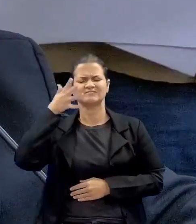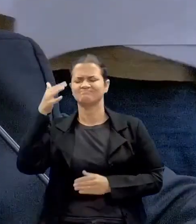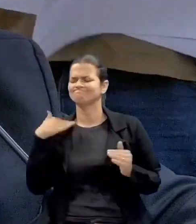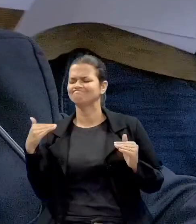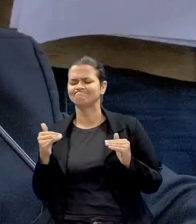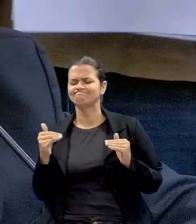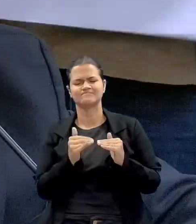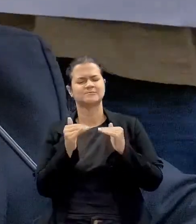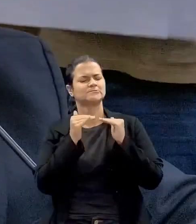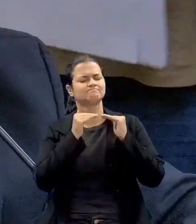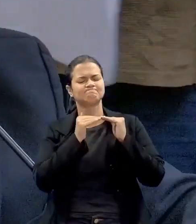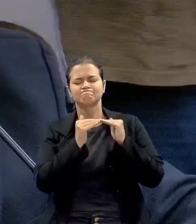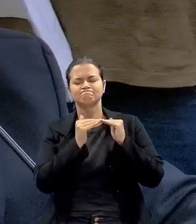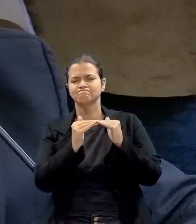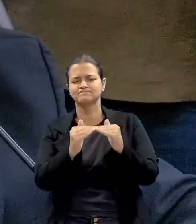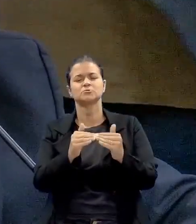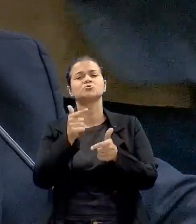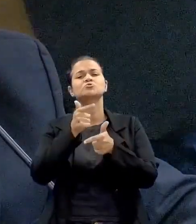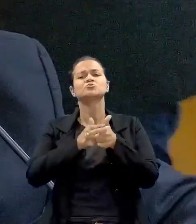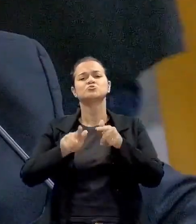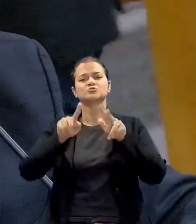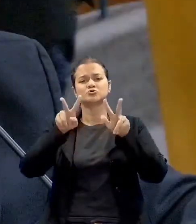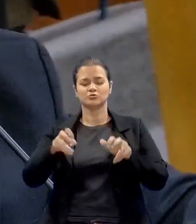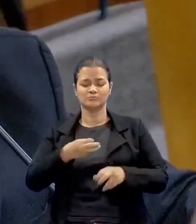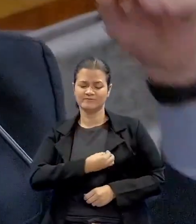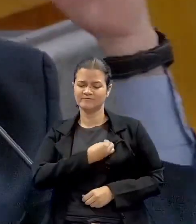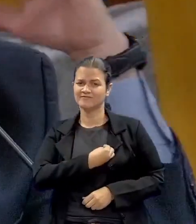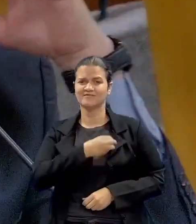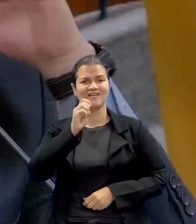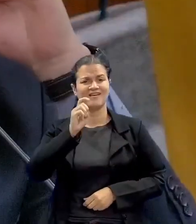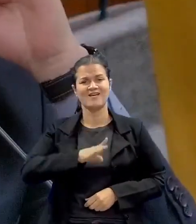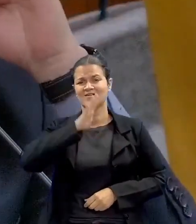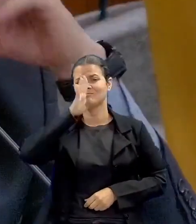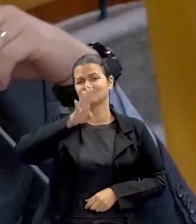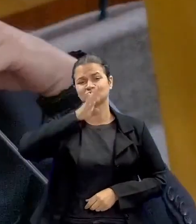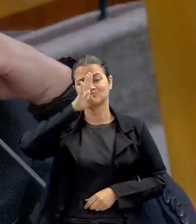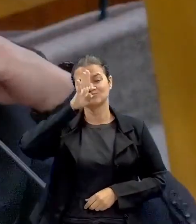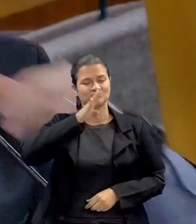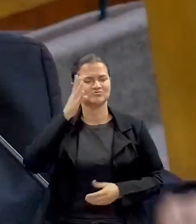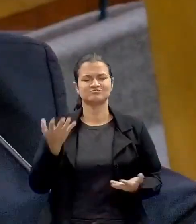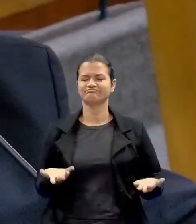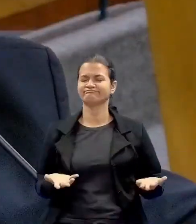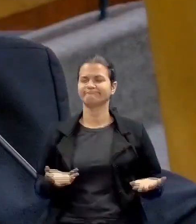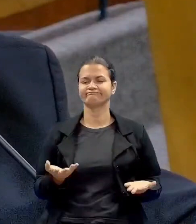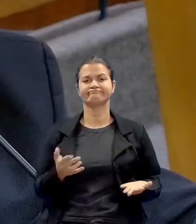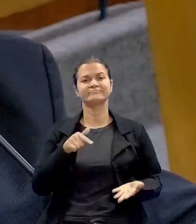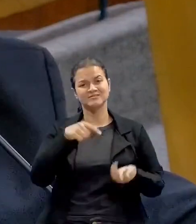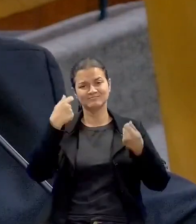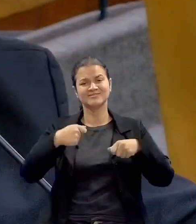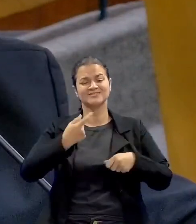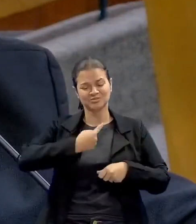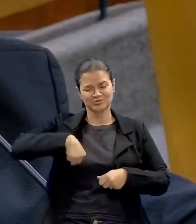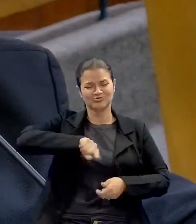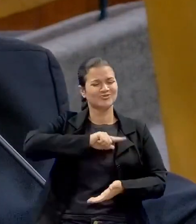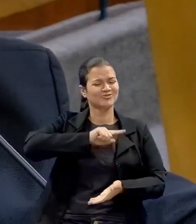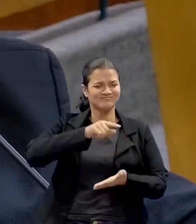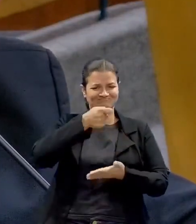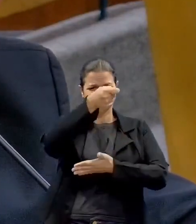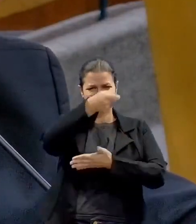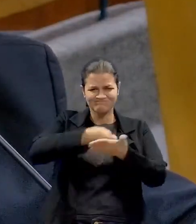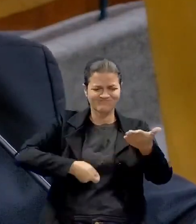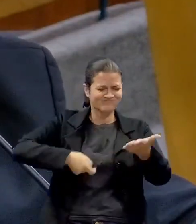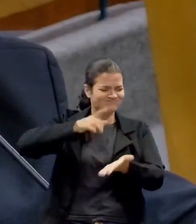Excelência em relação à vida. Isso é um absurdo, isso merece uma moção de repúdio,